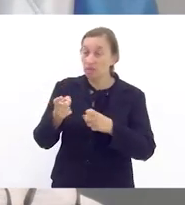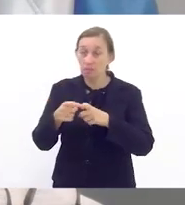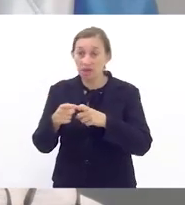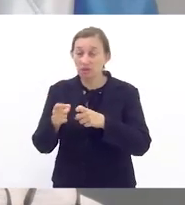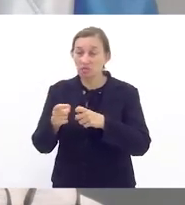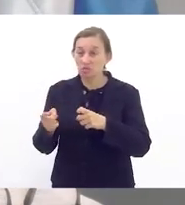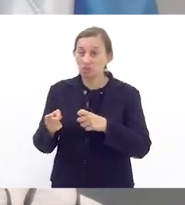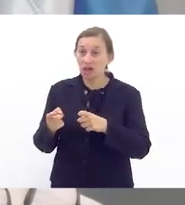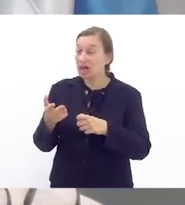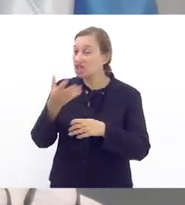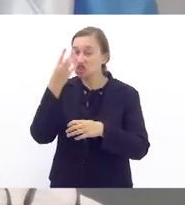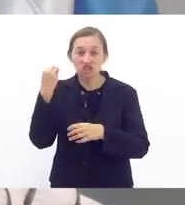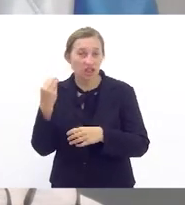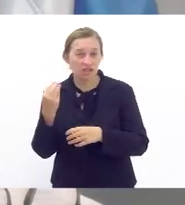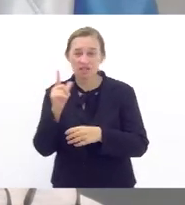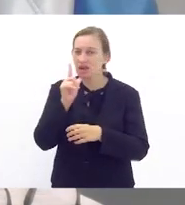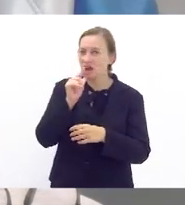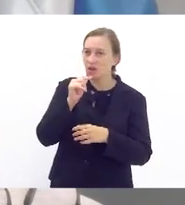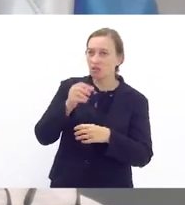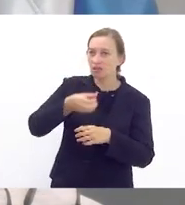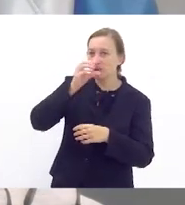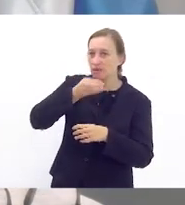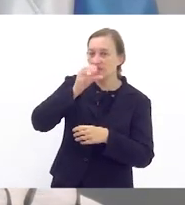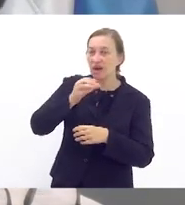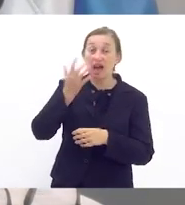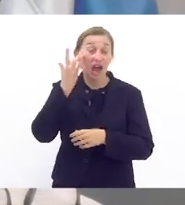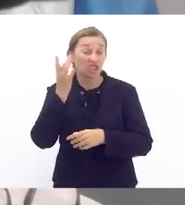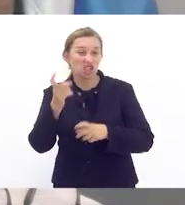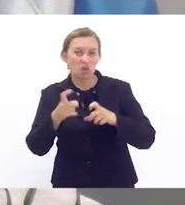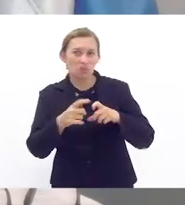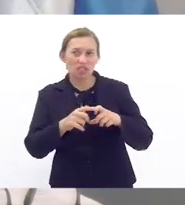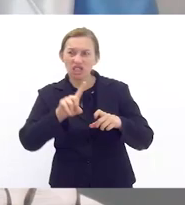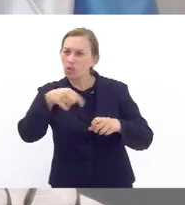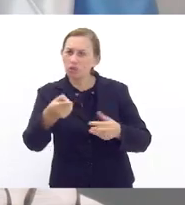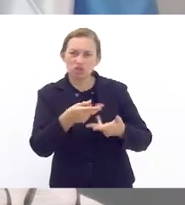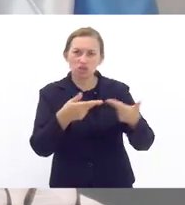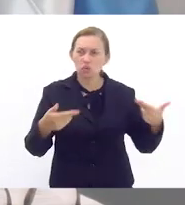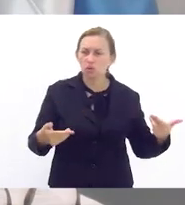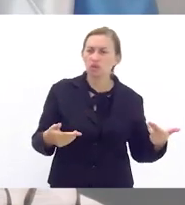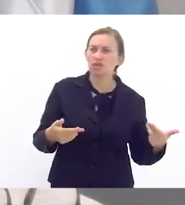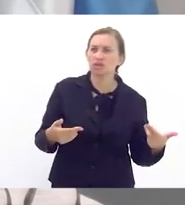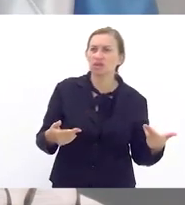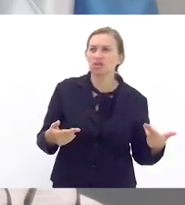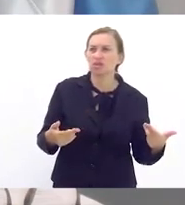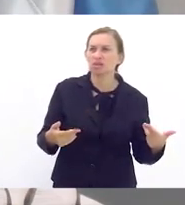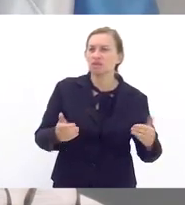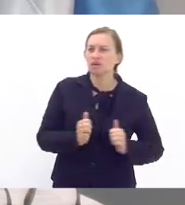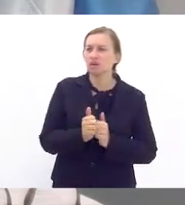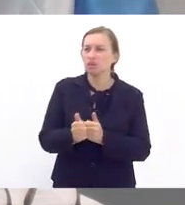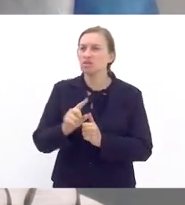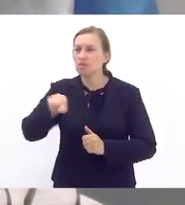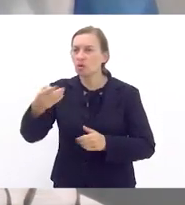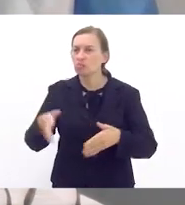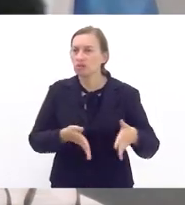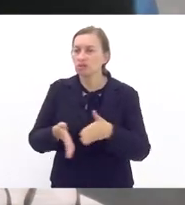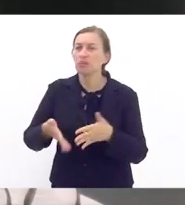rua 2 dias atrás, o médico vai suspeitar de outras coisas, vai conduzir para outro